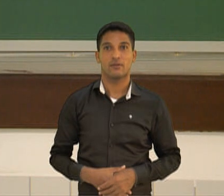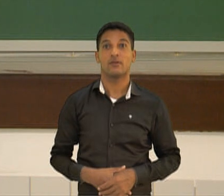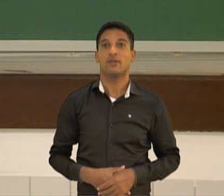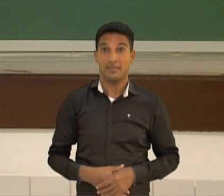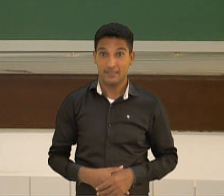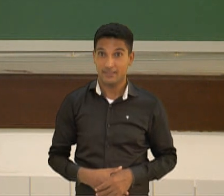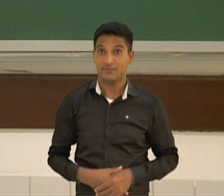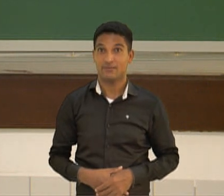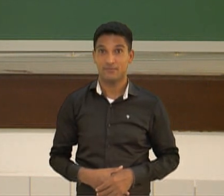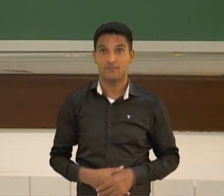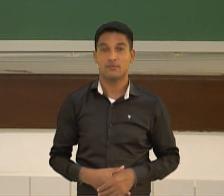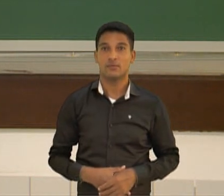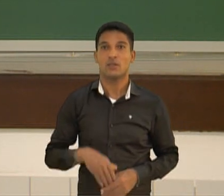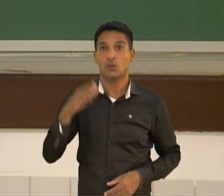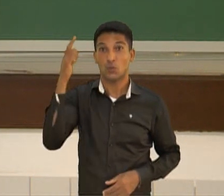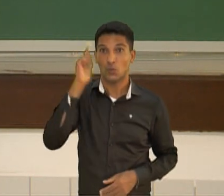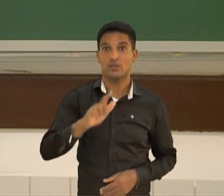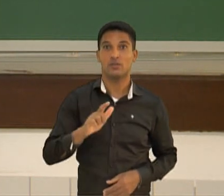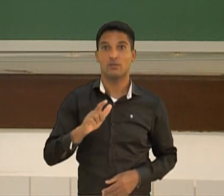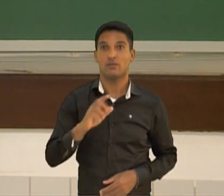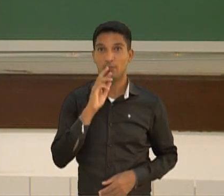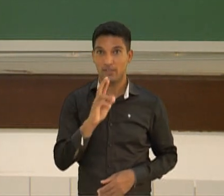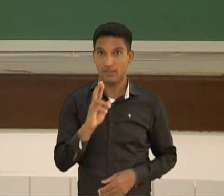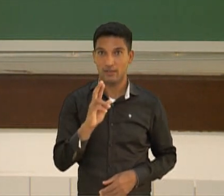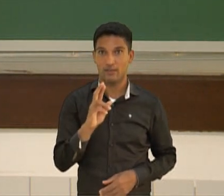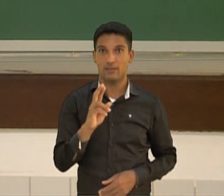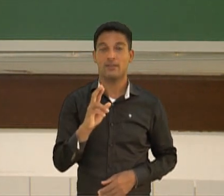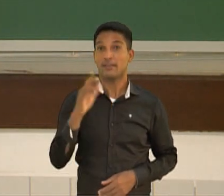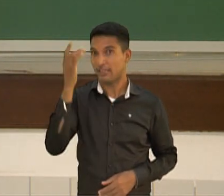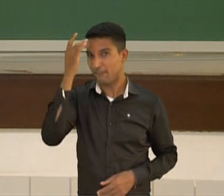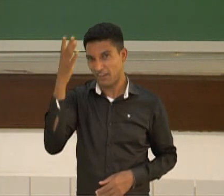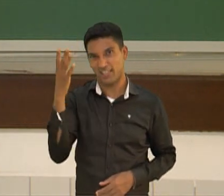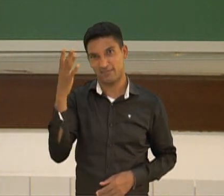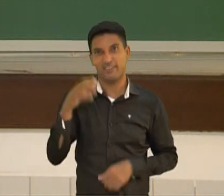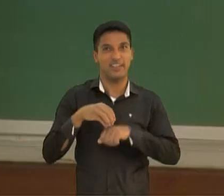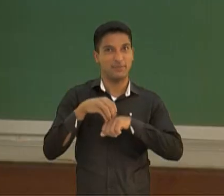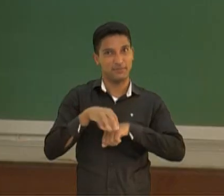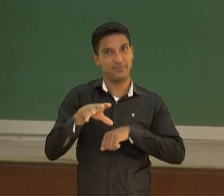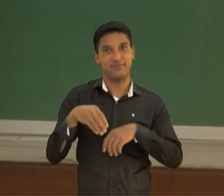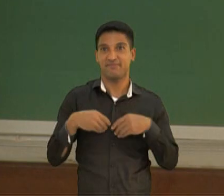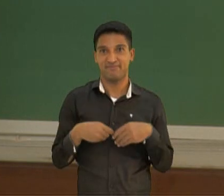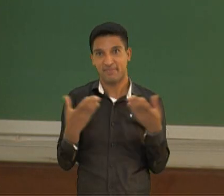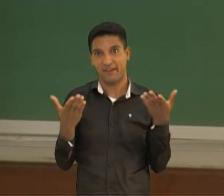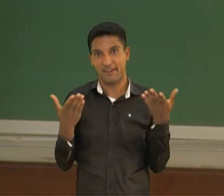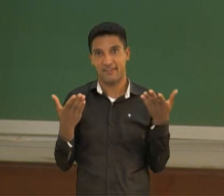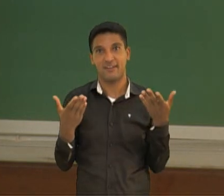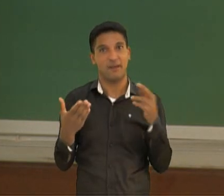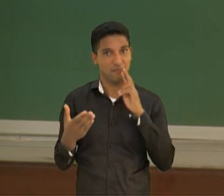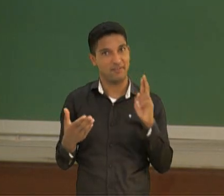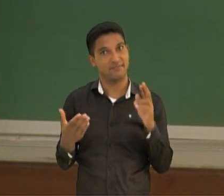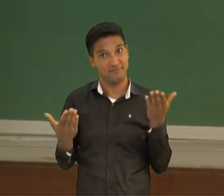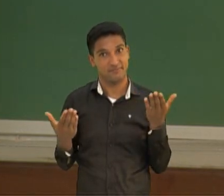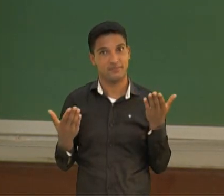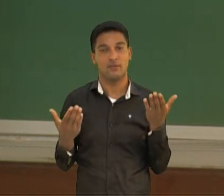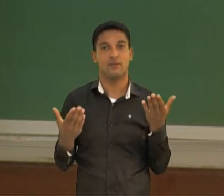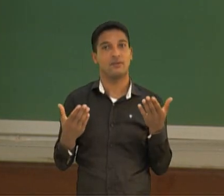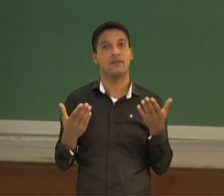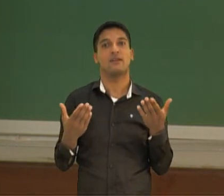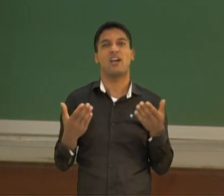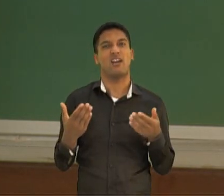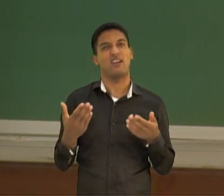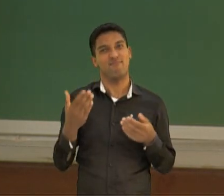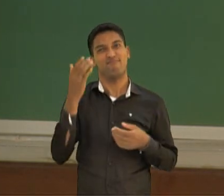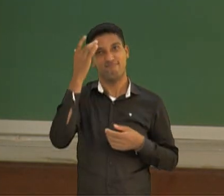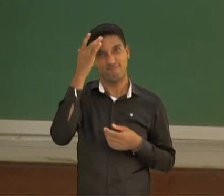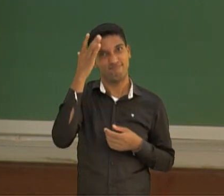E aí, pessoal? Conseguiram responder? Tá fácil essa, tá dada, não tá? Tá sim, professora, pior que tá dado, né? Não, tá mamão com açúcar,